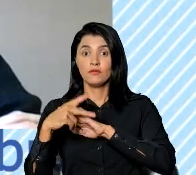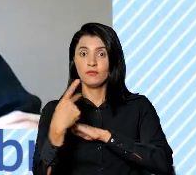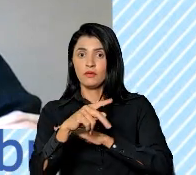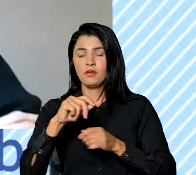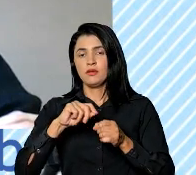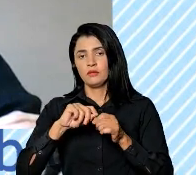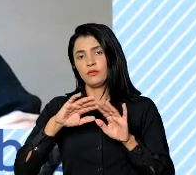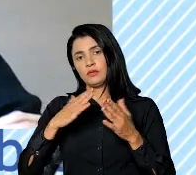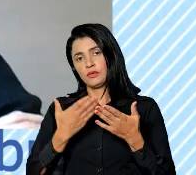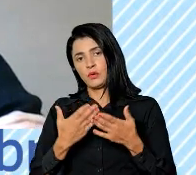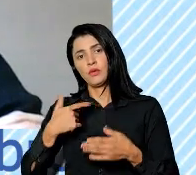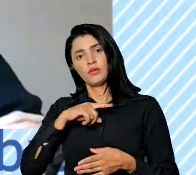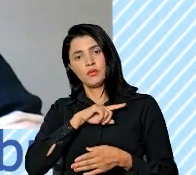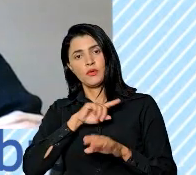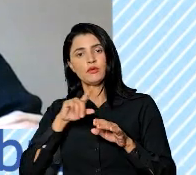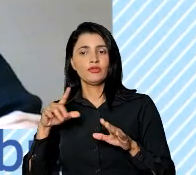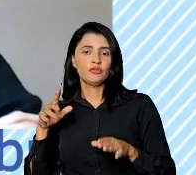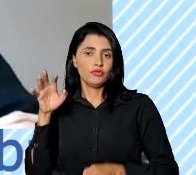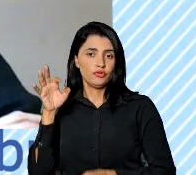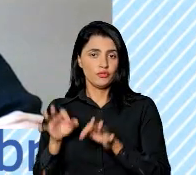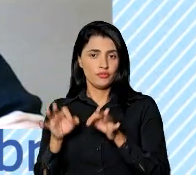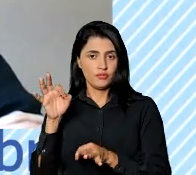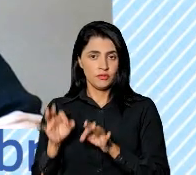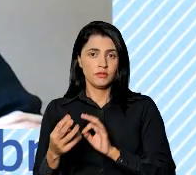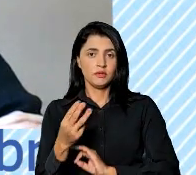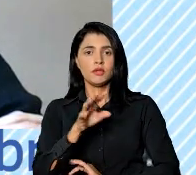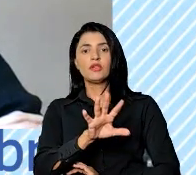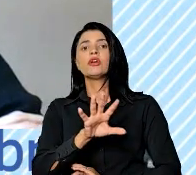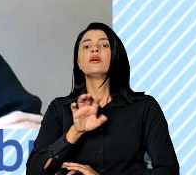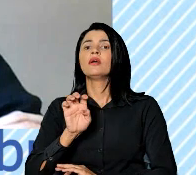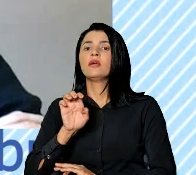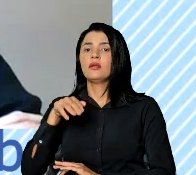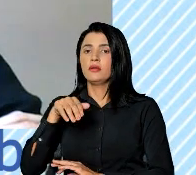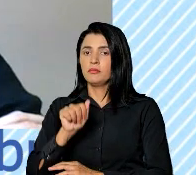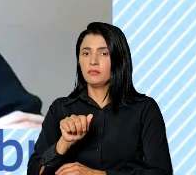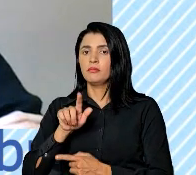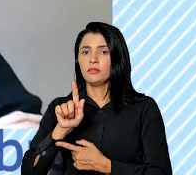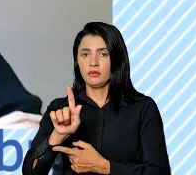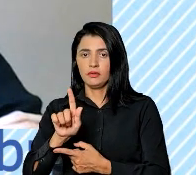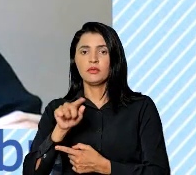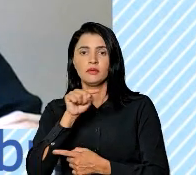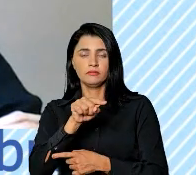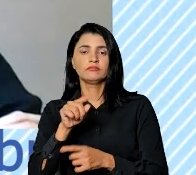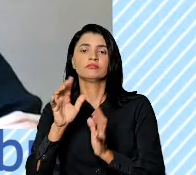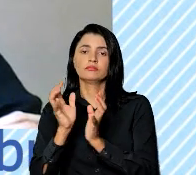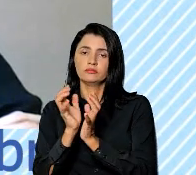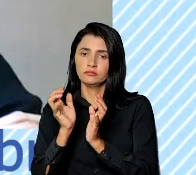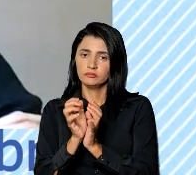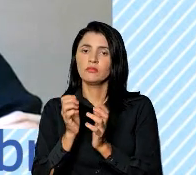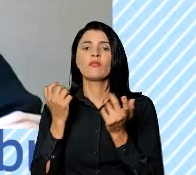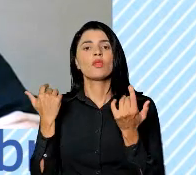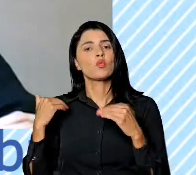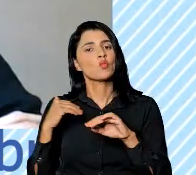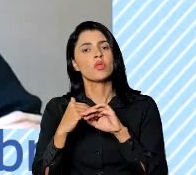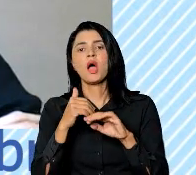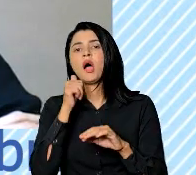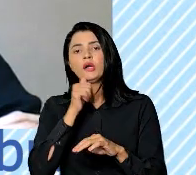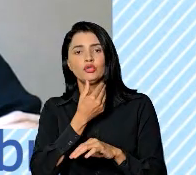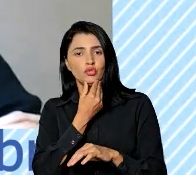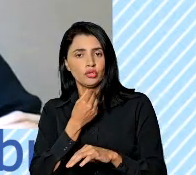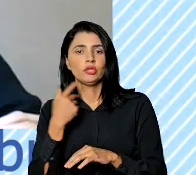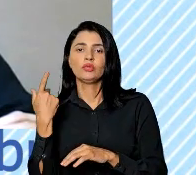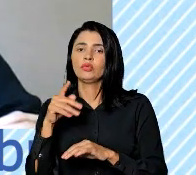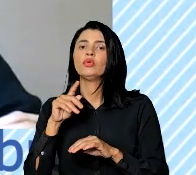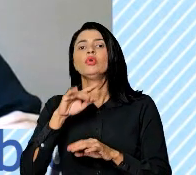de Magistrados da Terceira Região, a EMAG, da Comissão de Equidade de Gênero do Tribunal